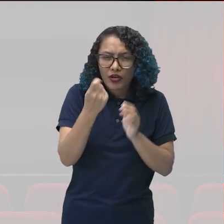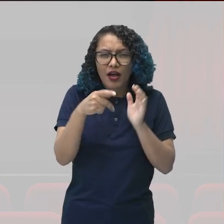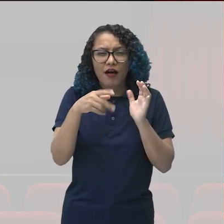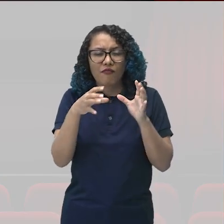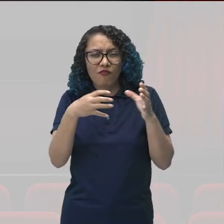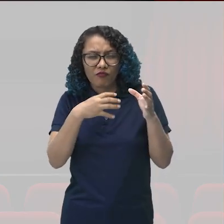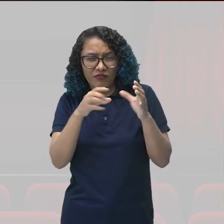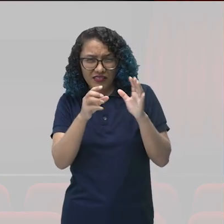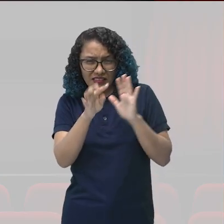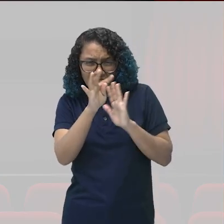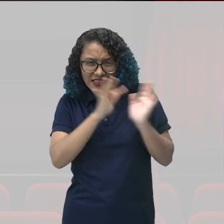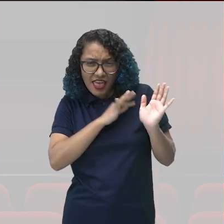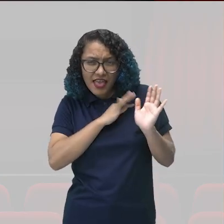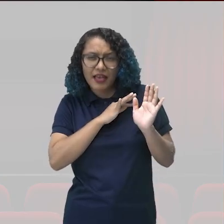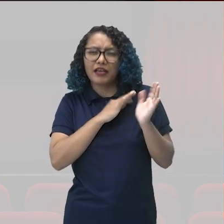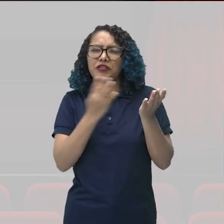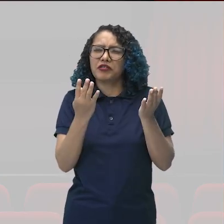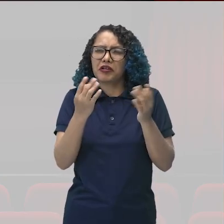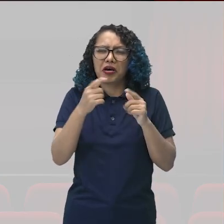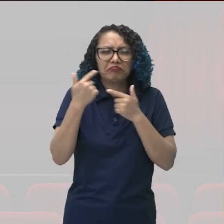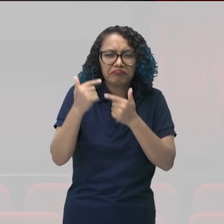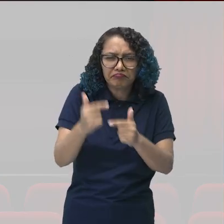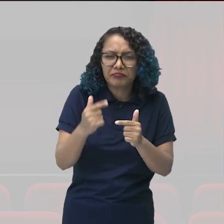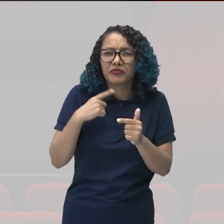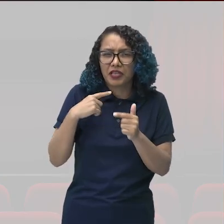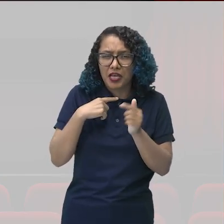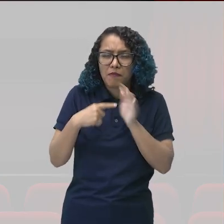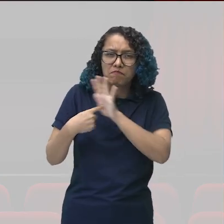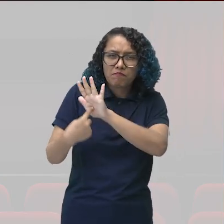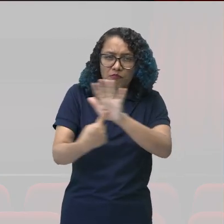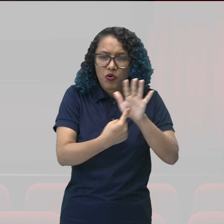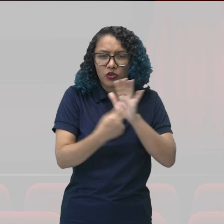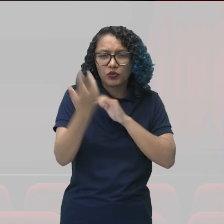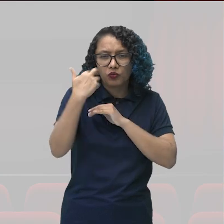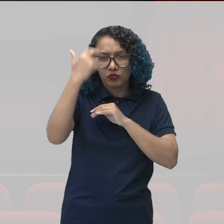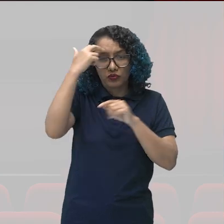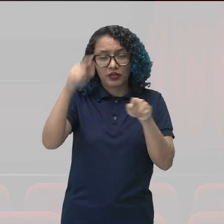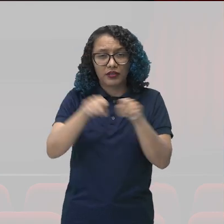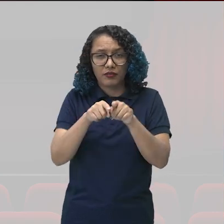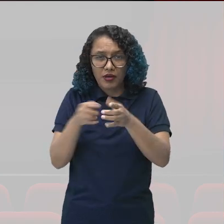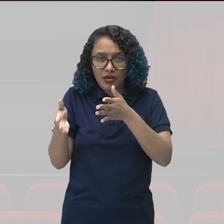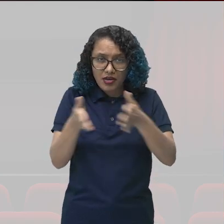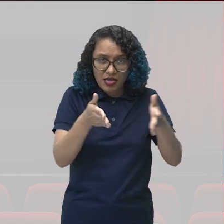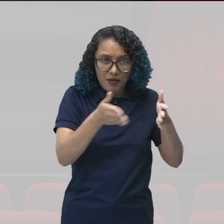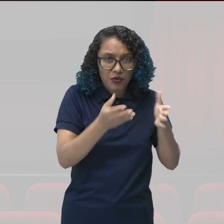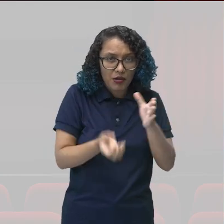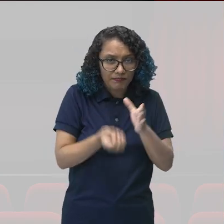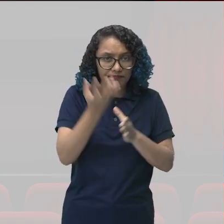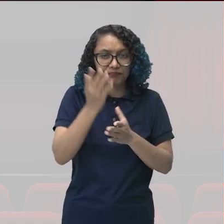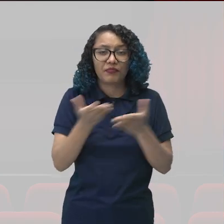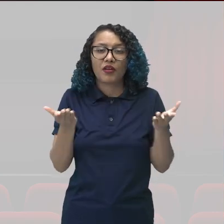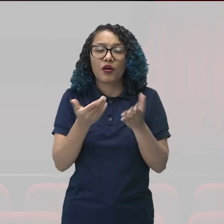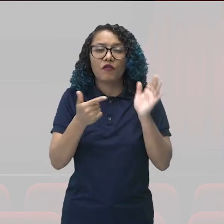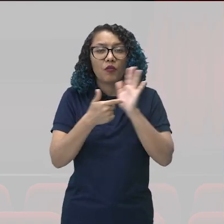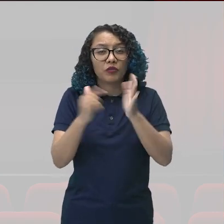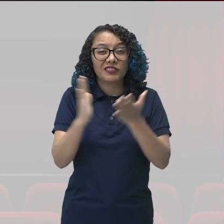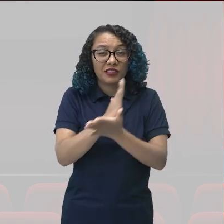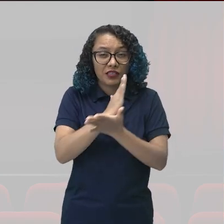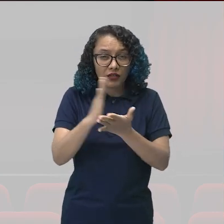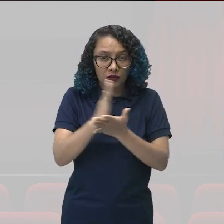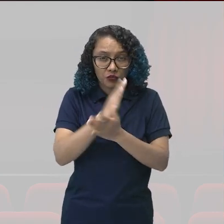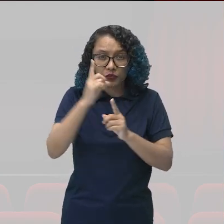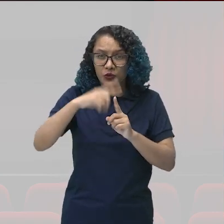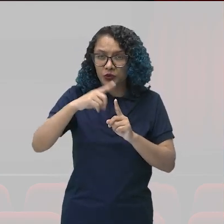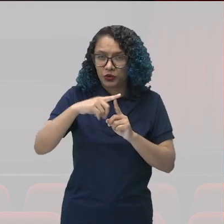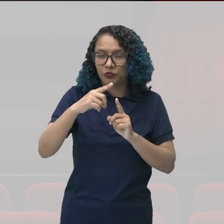e tradições que refletem as culturas e épocas em que surgiram. Então, vamos citar algumas formas